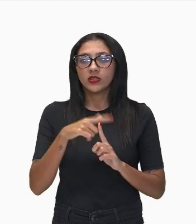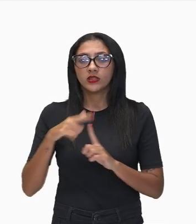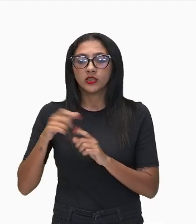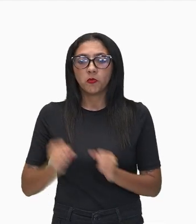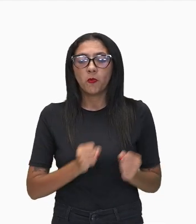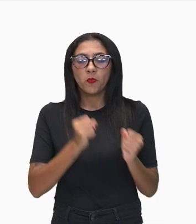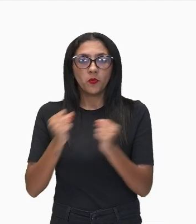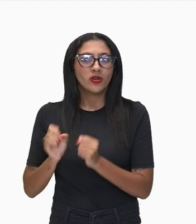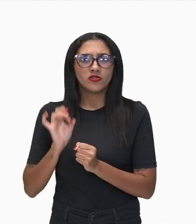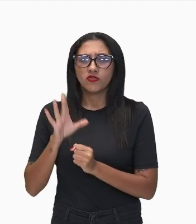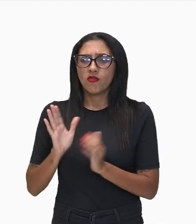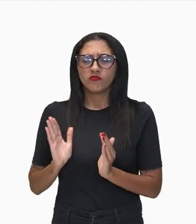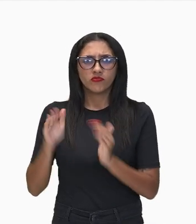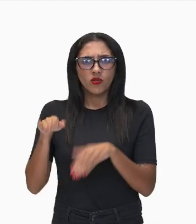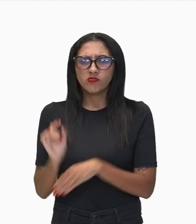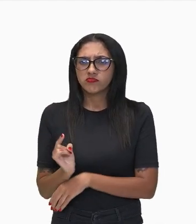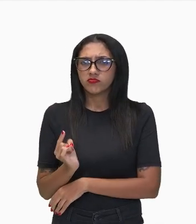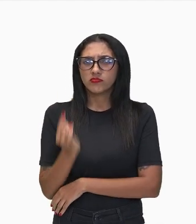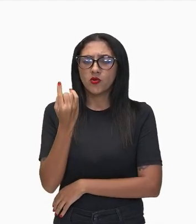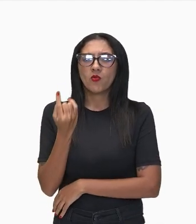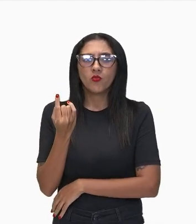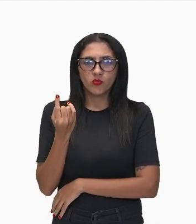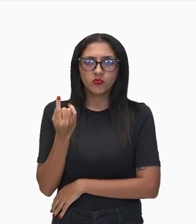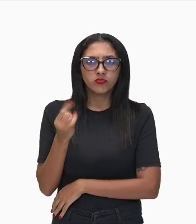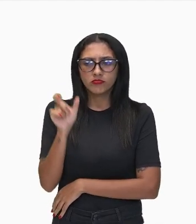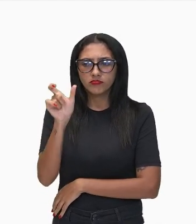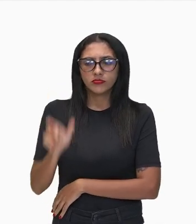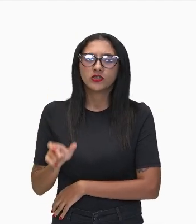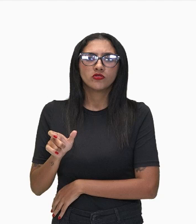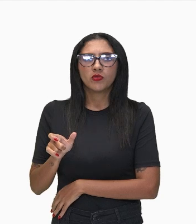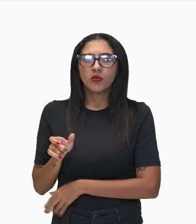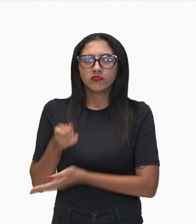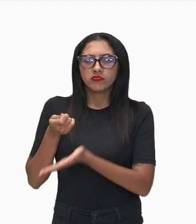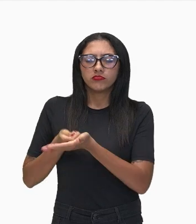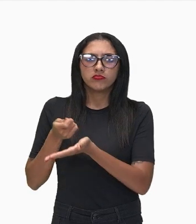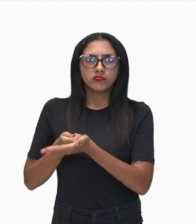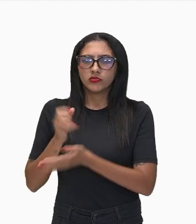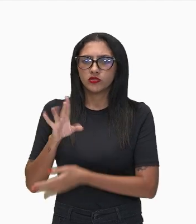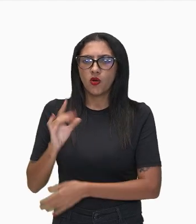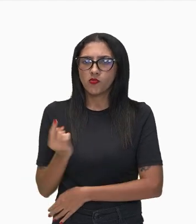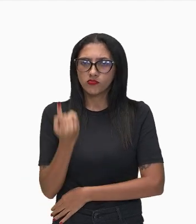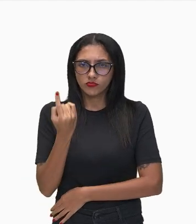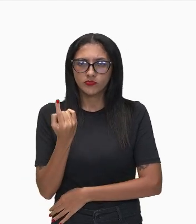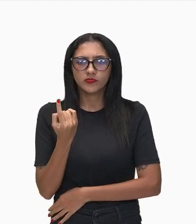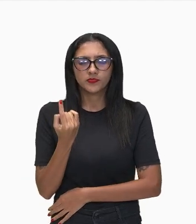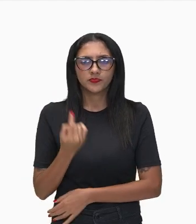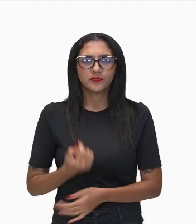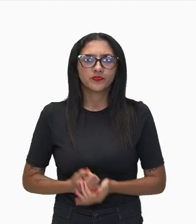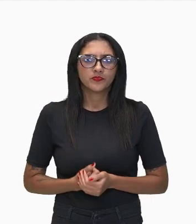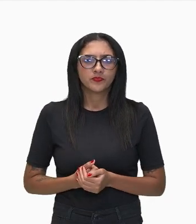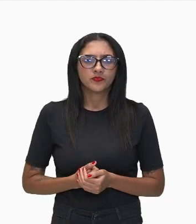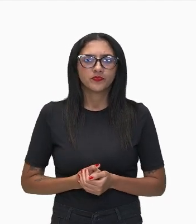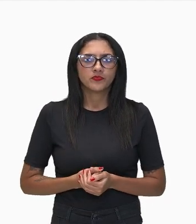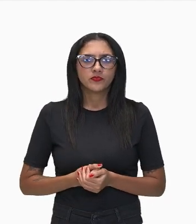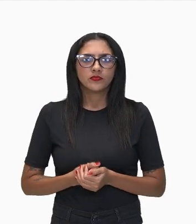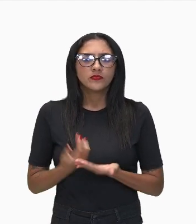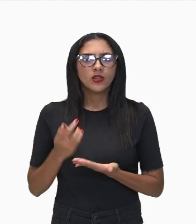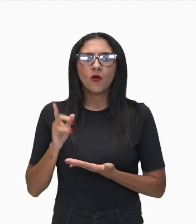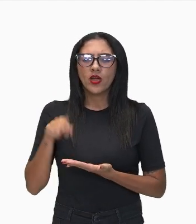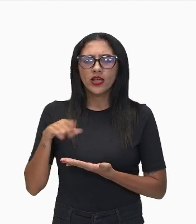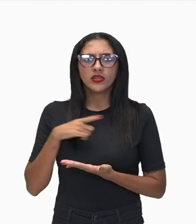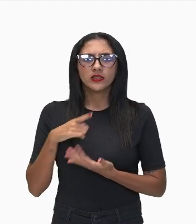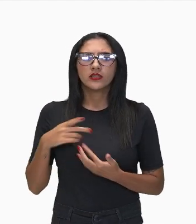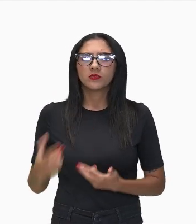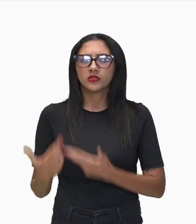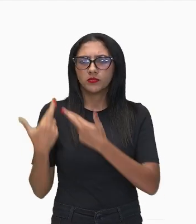é centralizado na figura de um único, do monarca, né? Então, ele centraliza, ele vai ser ao mesmo tempo chefe